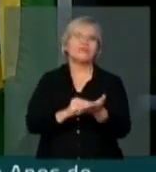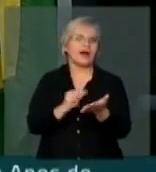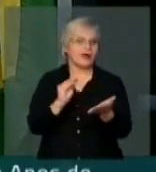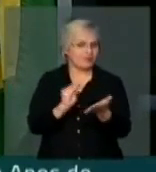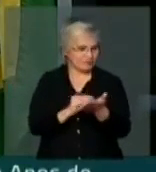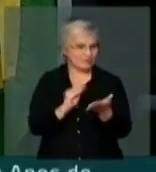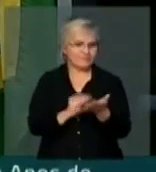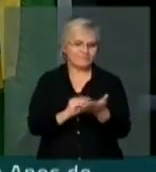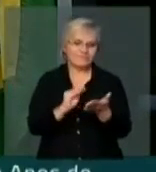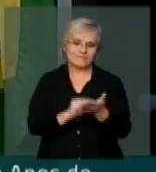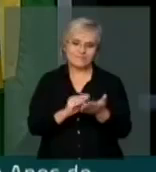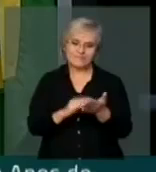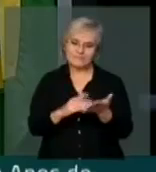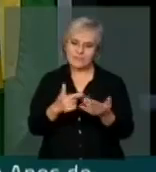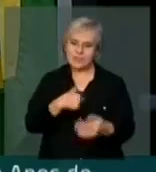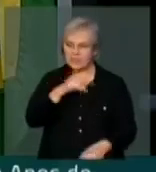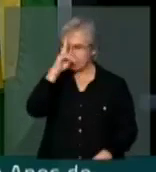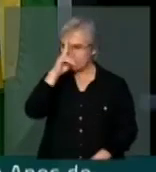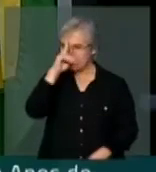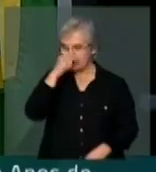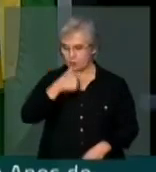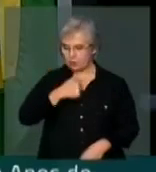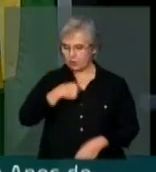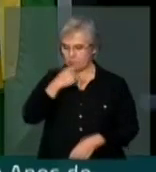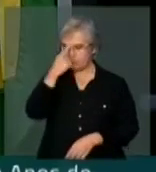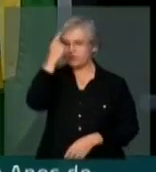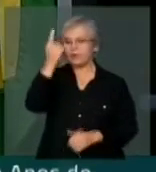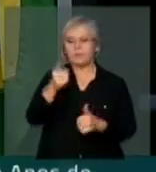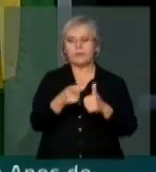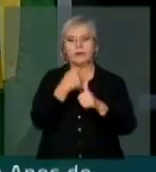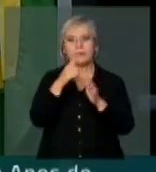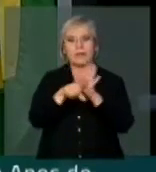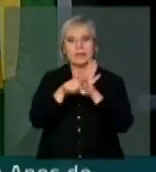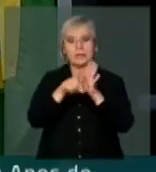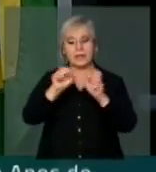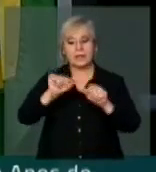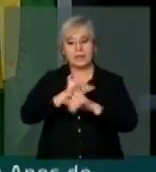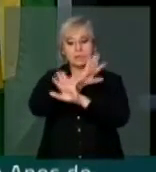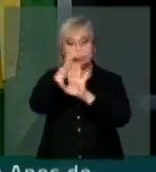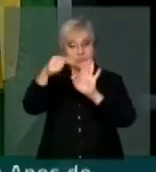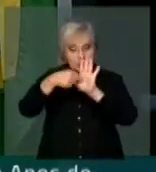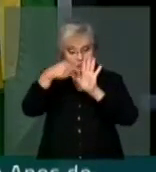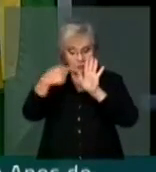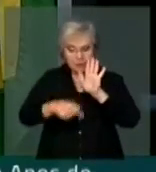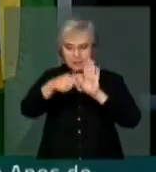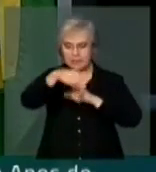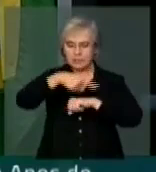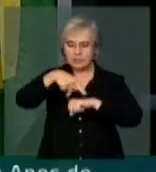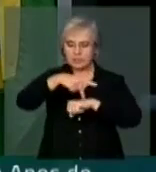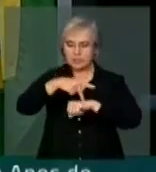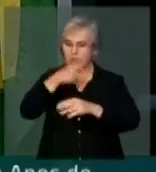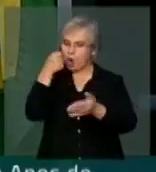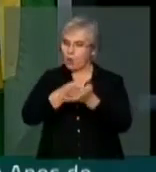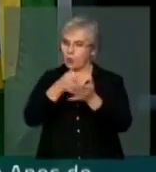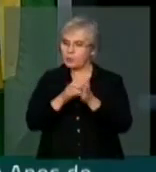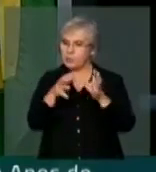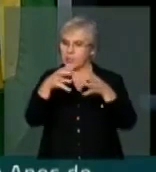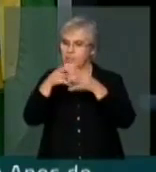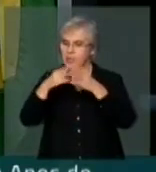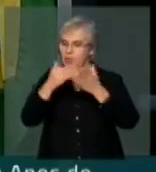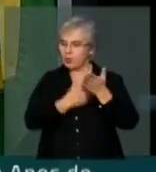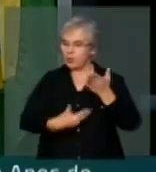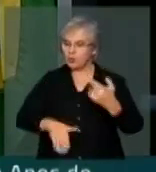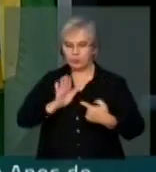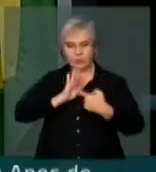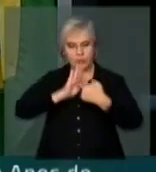avançar mais. Relembro que fui autor da primeira lei de transparência neste país, que obriga os órgãos públicos a divulgar